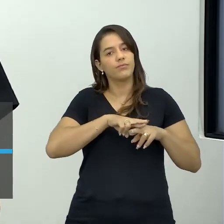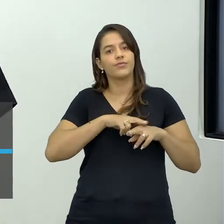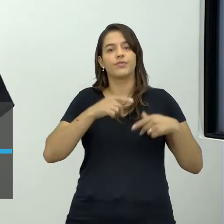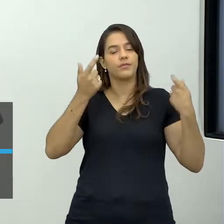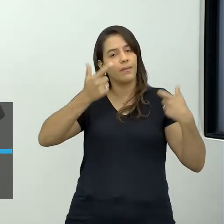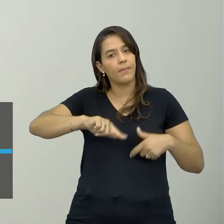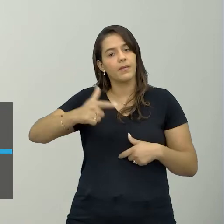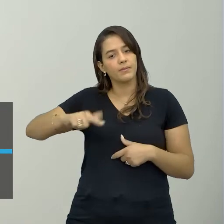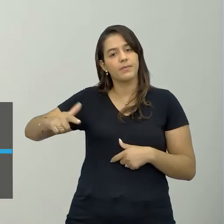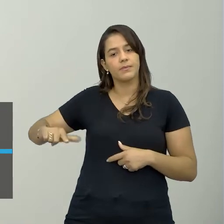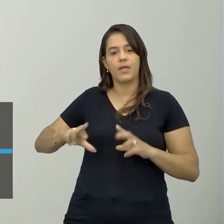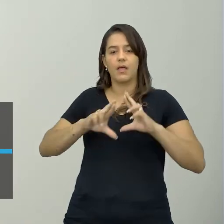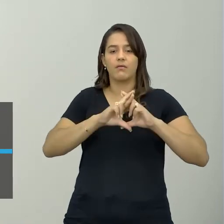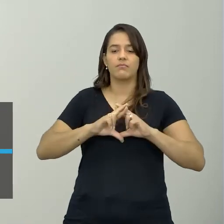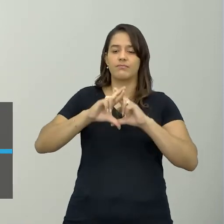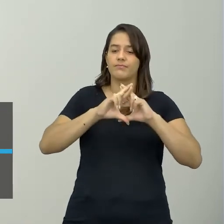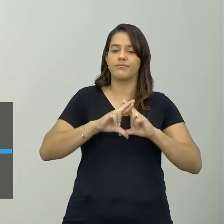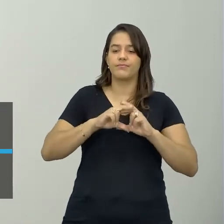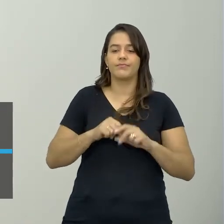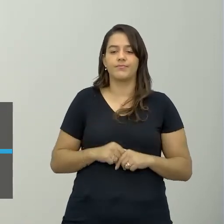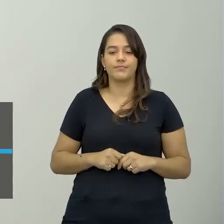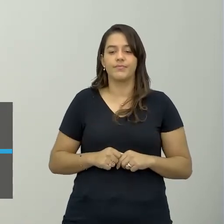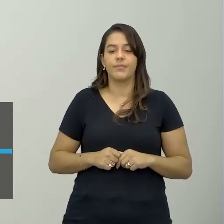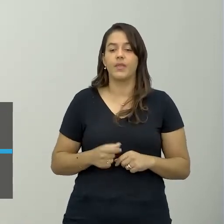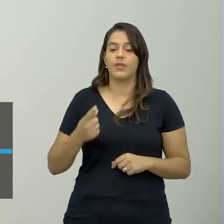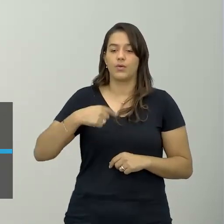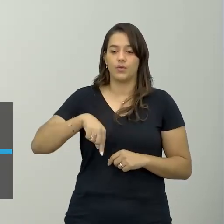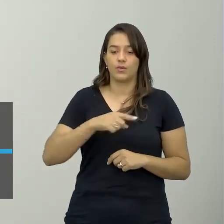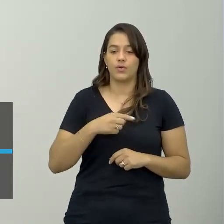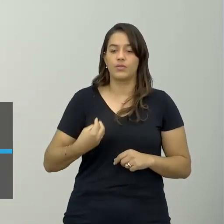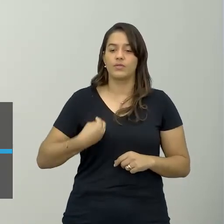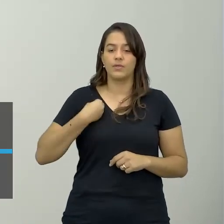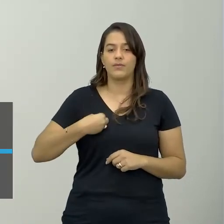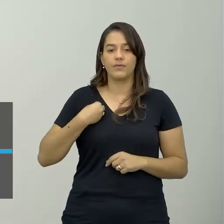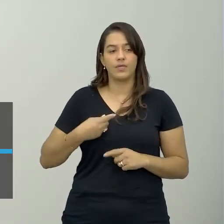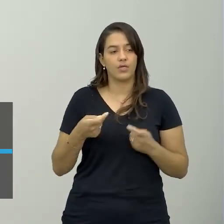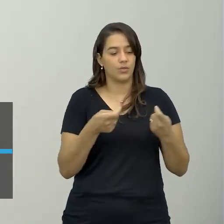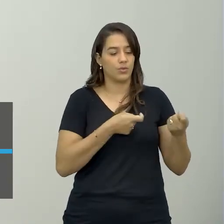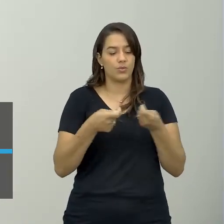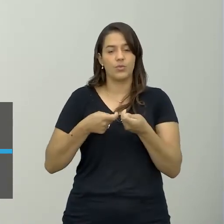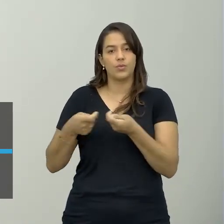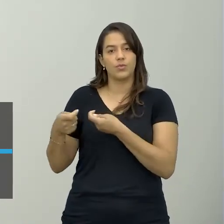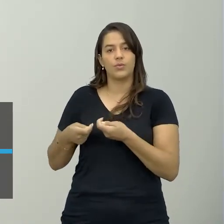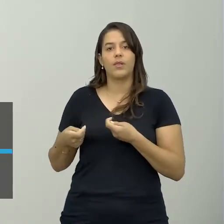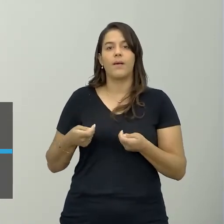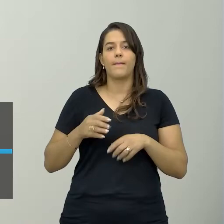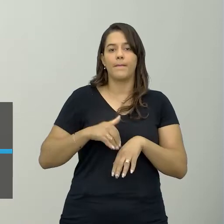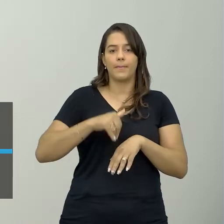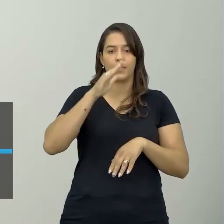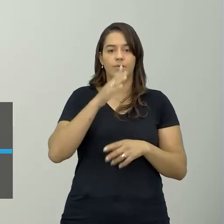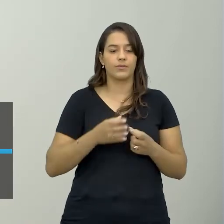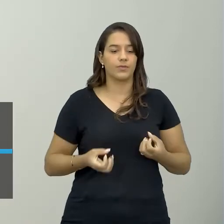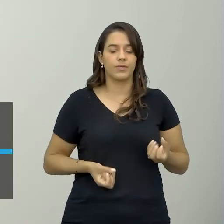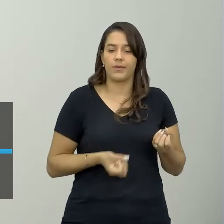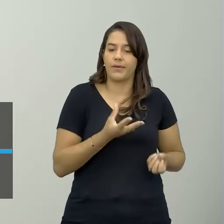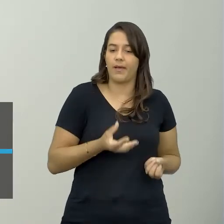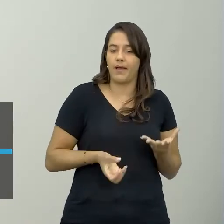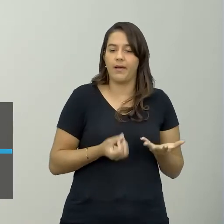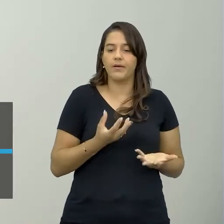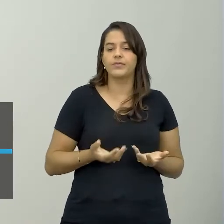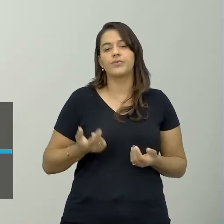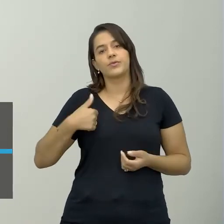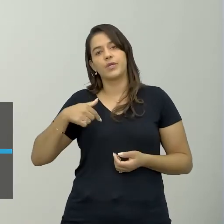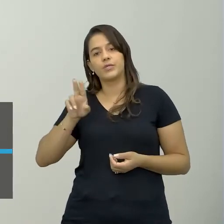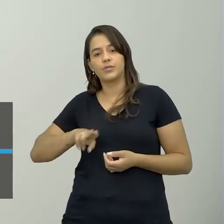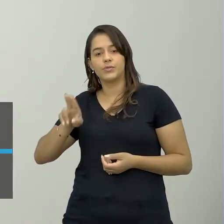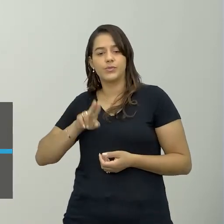nosso dia a dia. A gente tem um controle maior sobre as nossas vidas, de a gente ter um controle maior sobre o que a gente gasta, né? Sobre o que a gente faz, sobre o que a gente